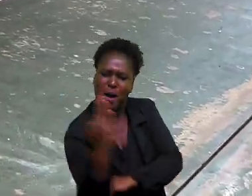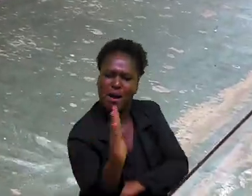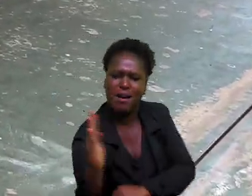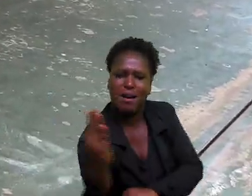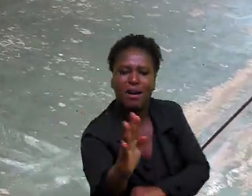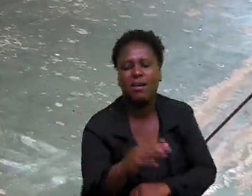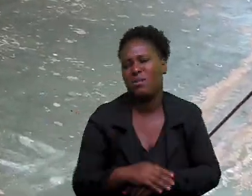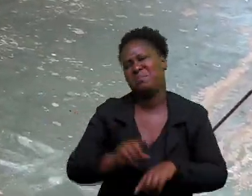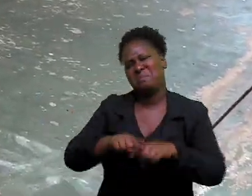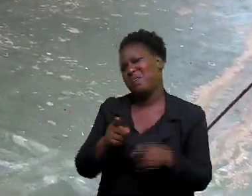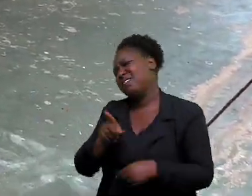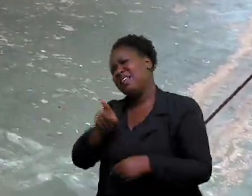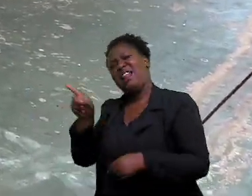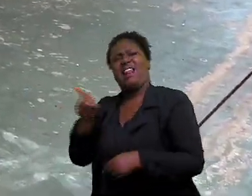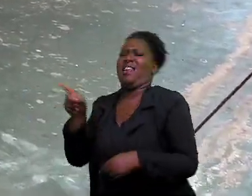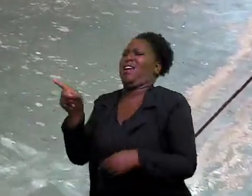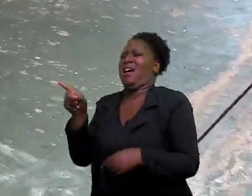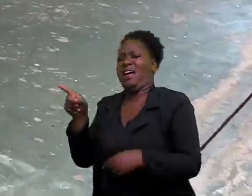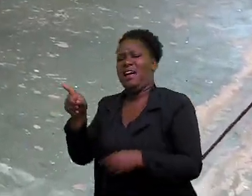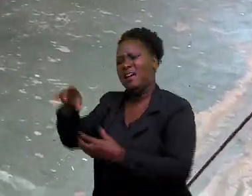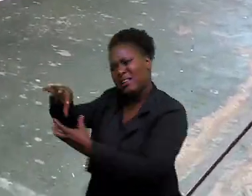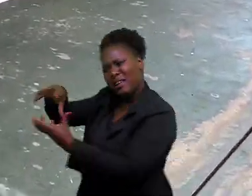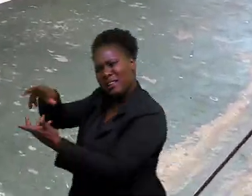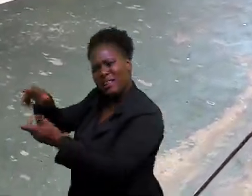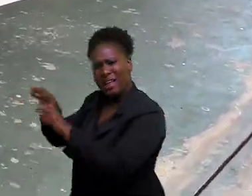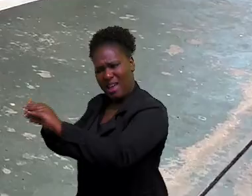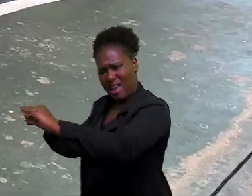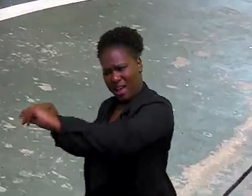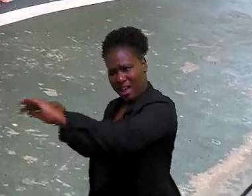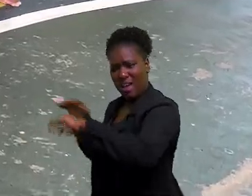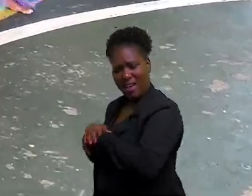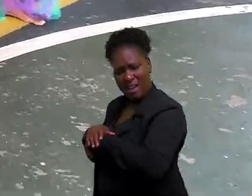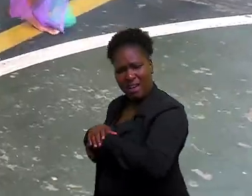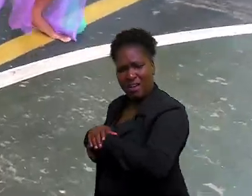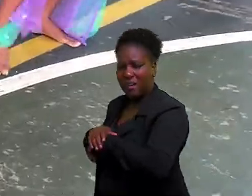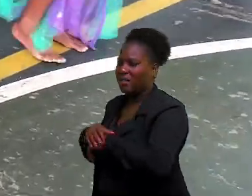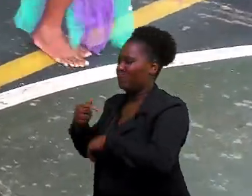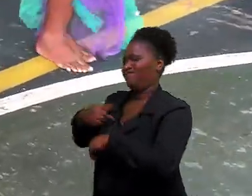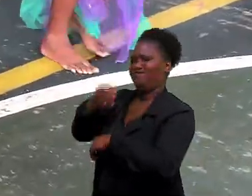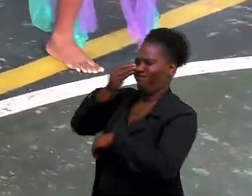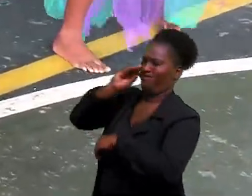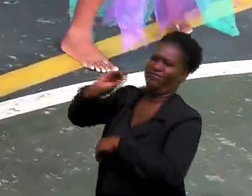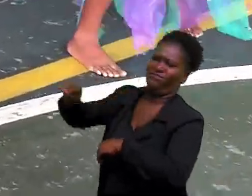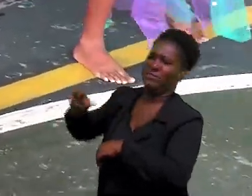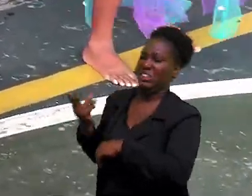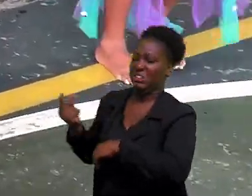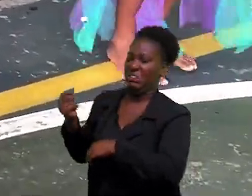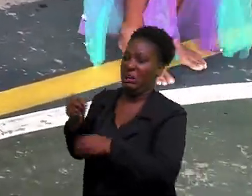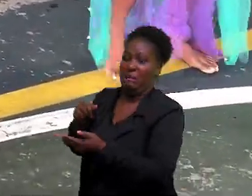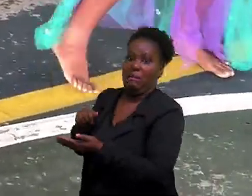do dinheiro. A vida é boa, eu vivo à toa onde eu nasci.